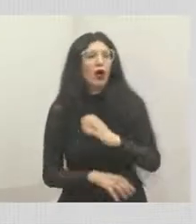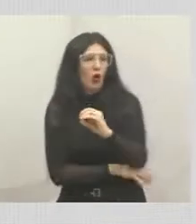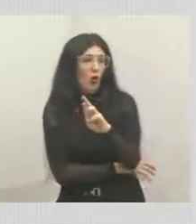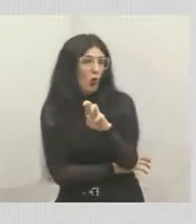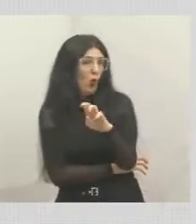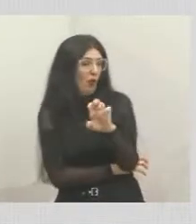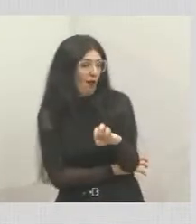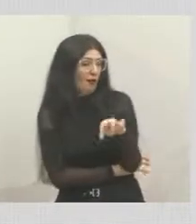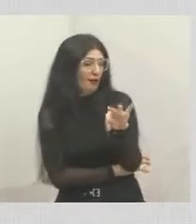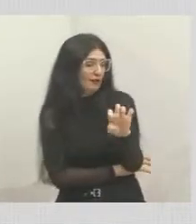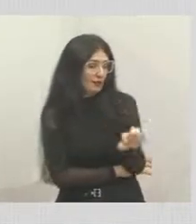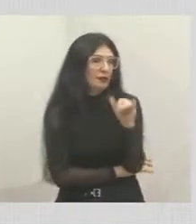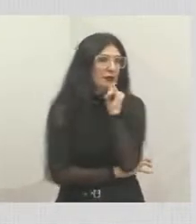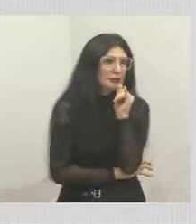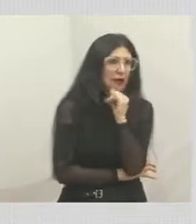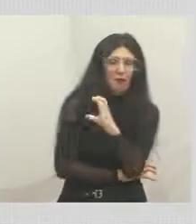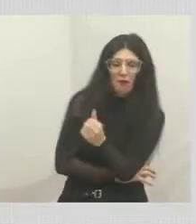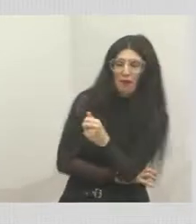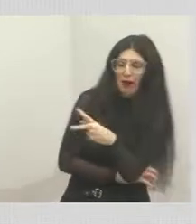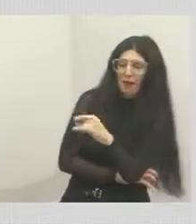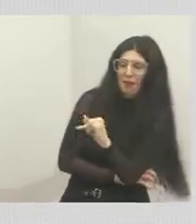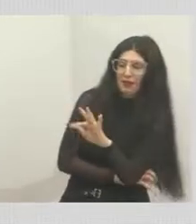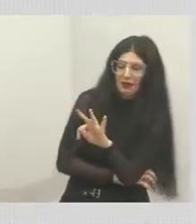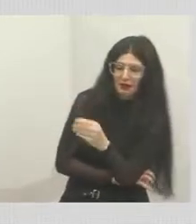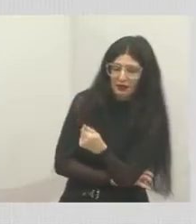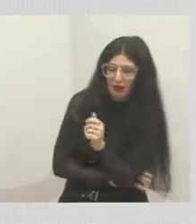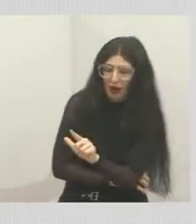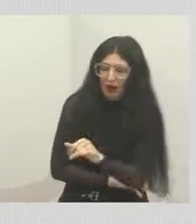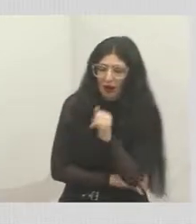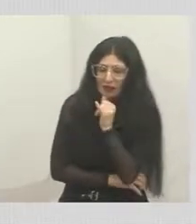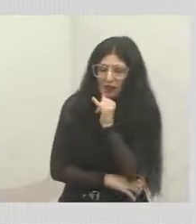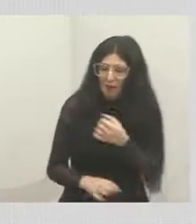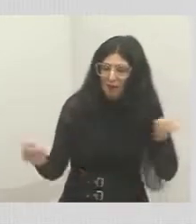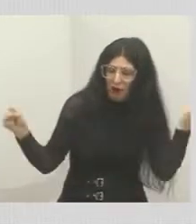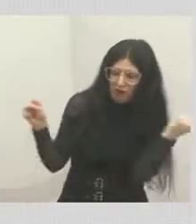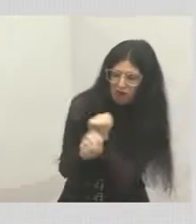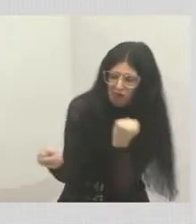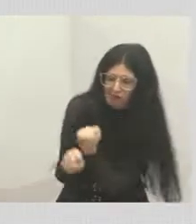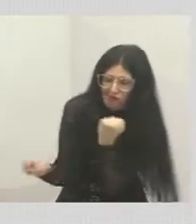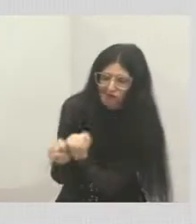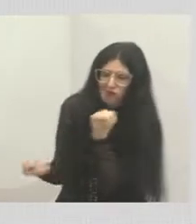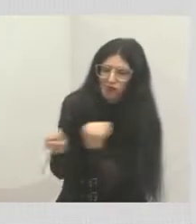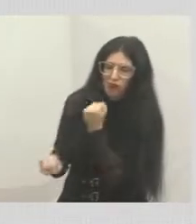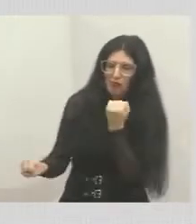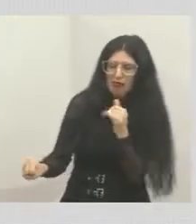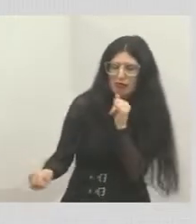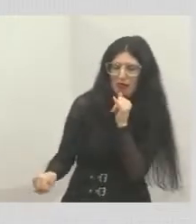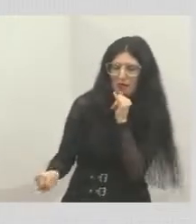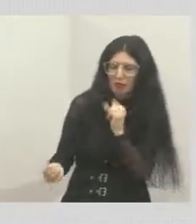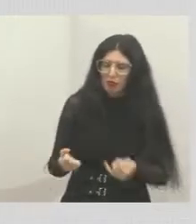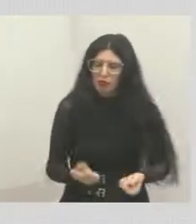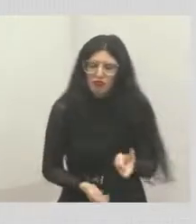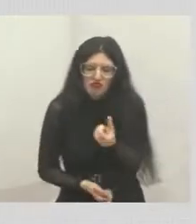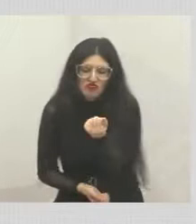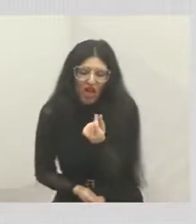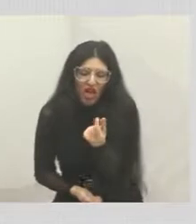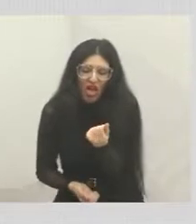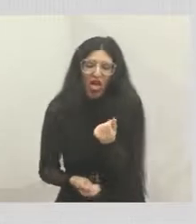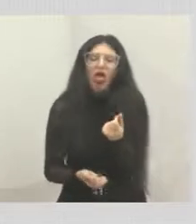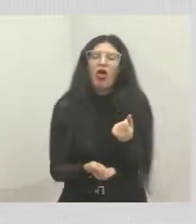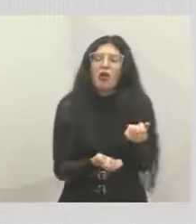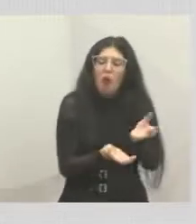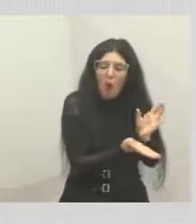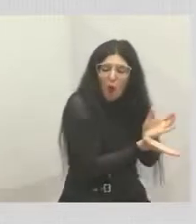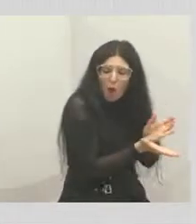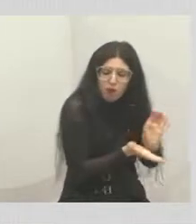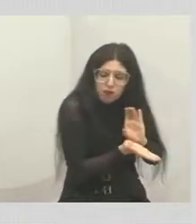a aplicação, por exemplo, de obras no município. Então, capital, temos uma meta anual orçamentária para 2020